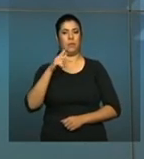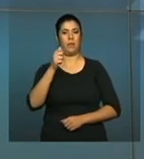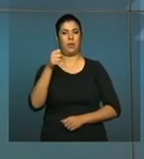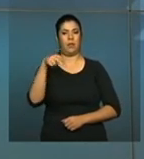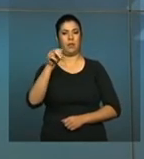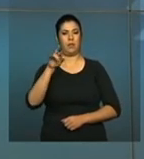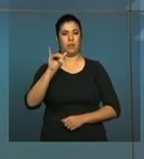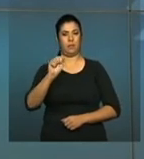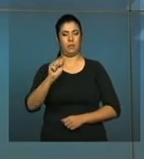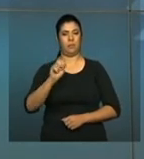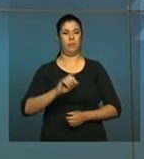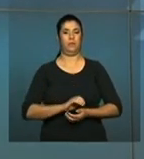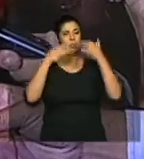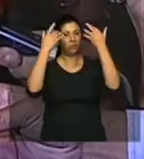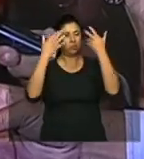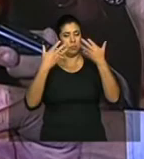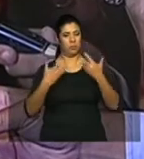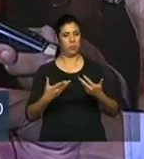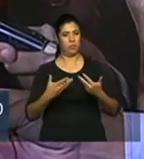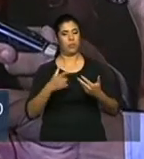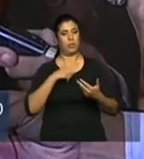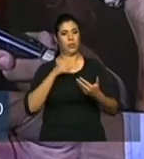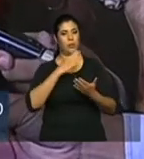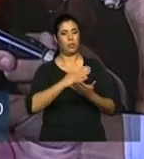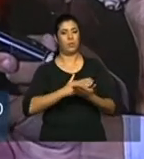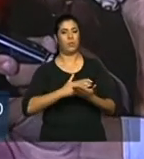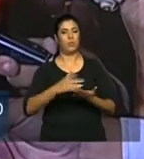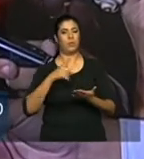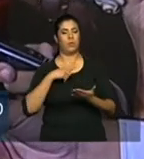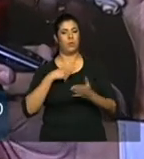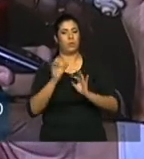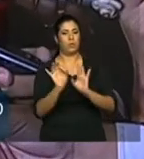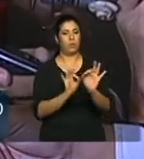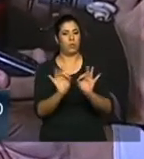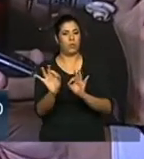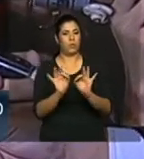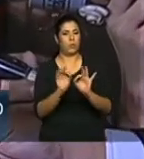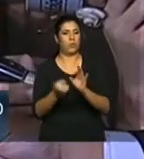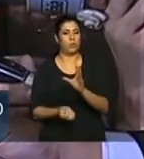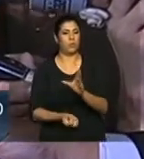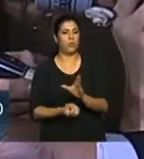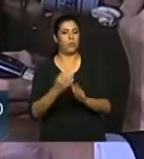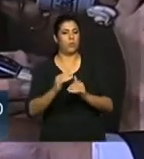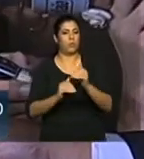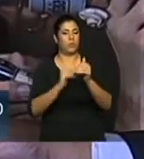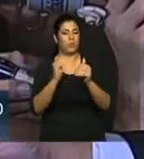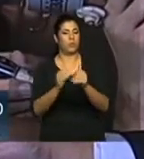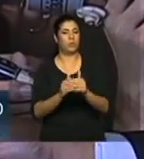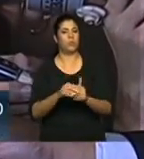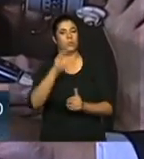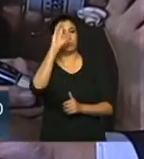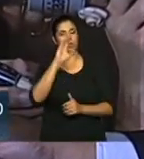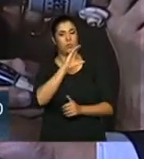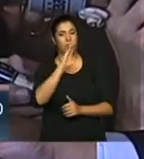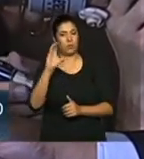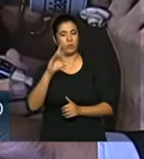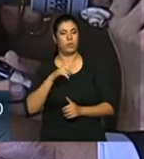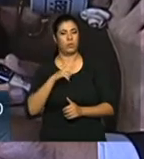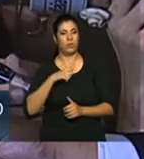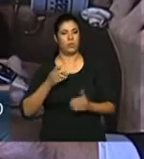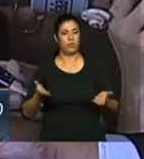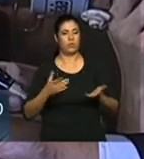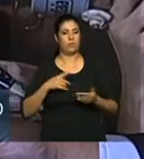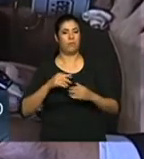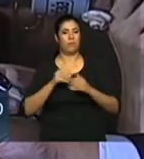Ananias. É um princípio que remonta às origens da tradição cristã e que encontra uma